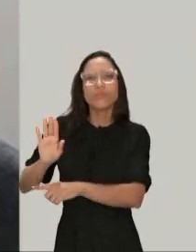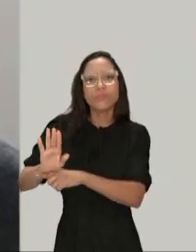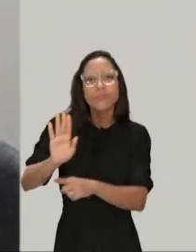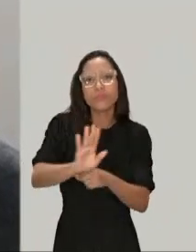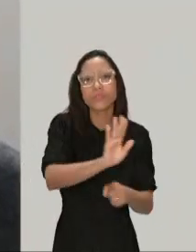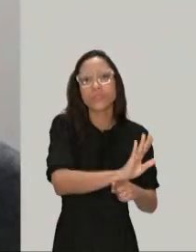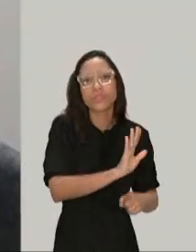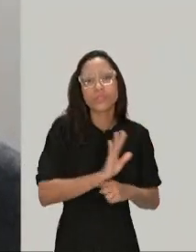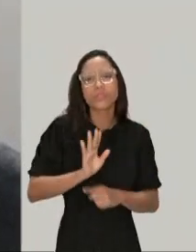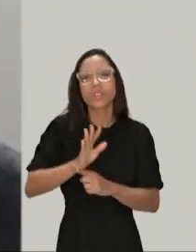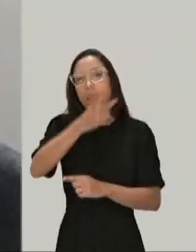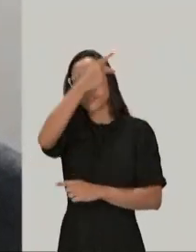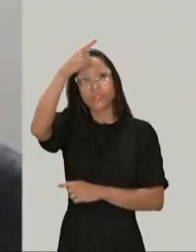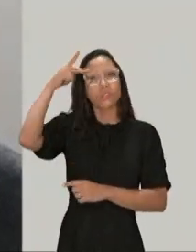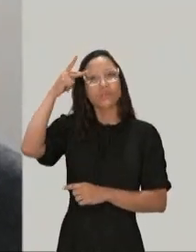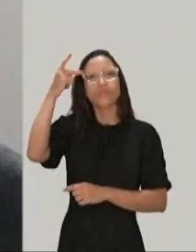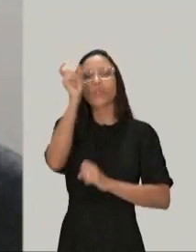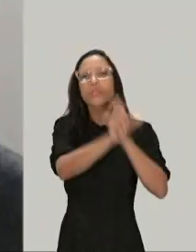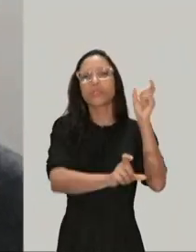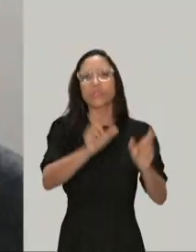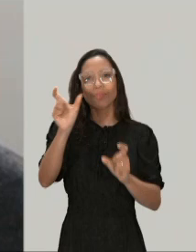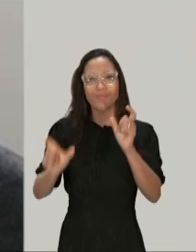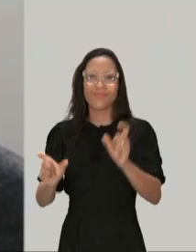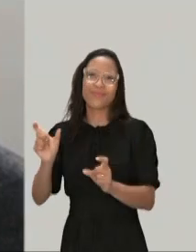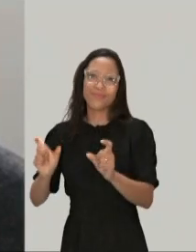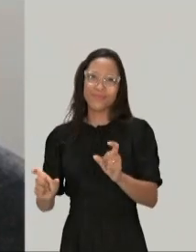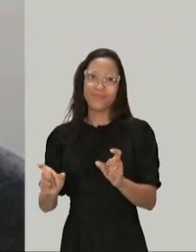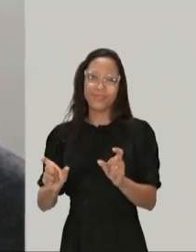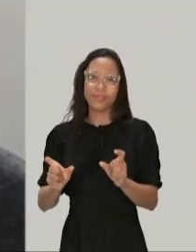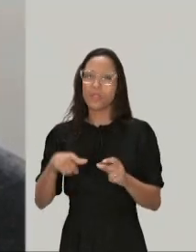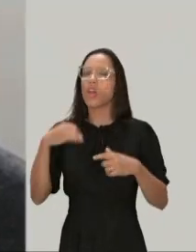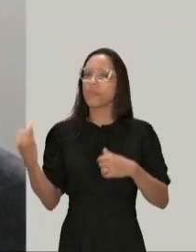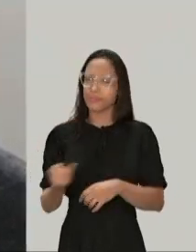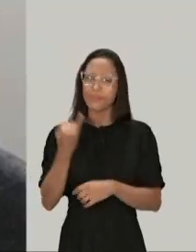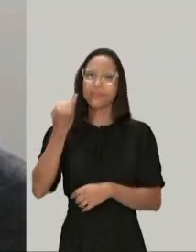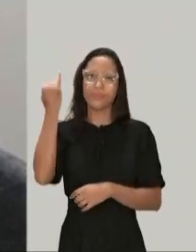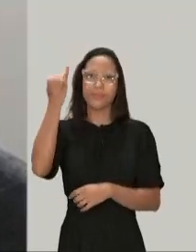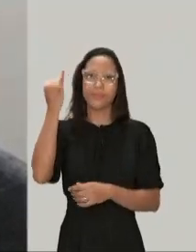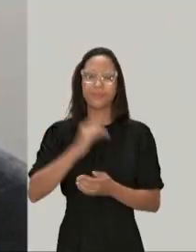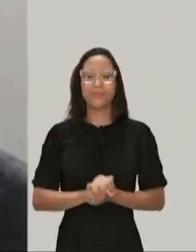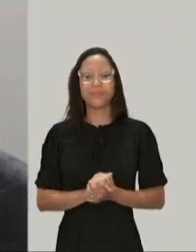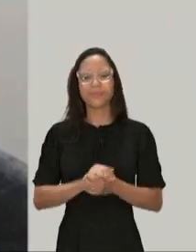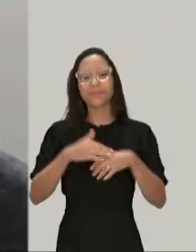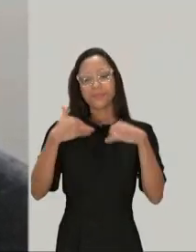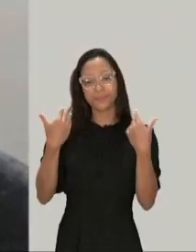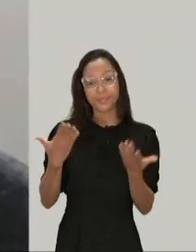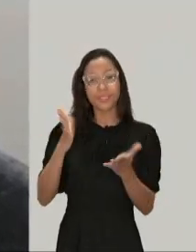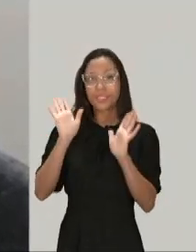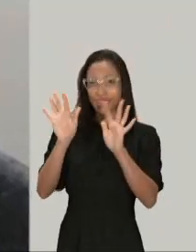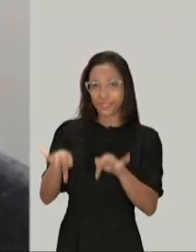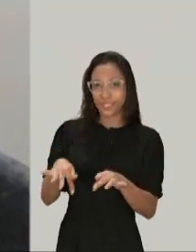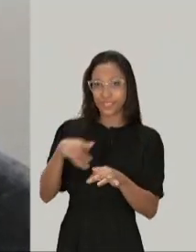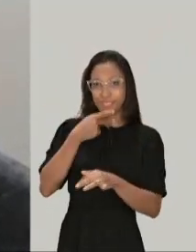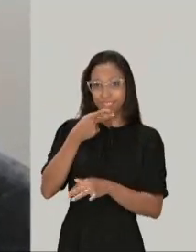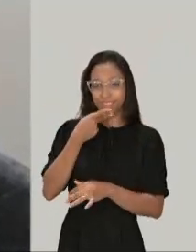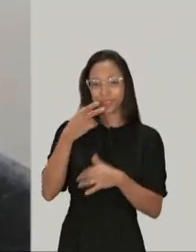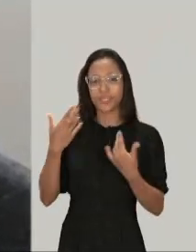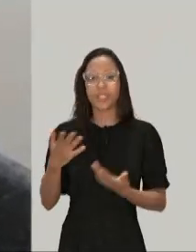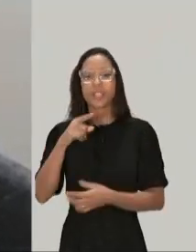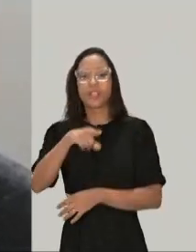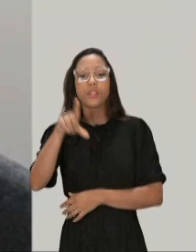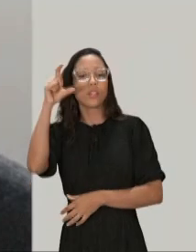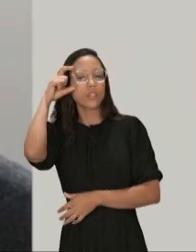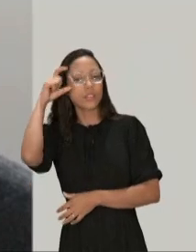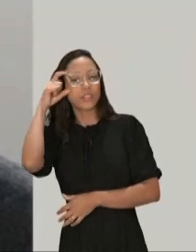dos cidadãos deste imenso Brasil. E por último, por meio do seu presidente, deputado